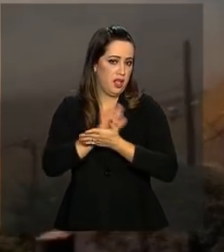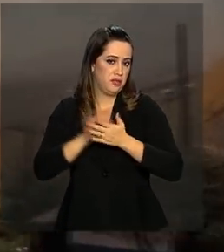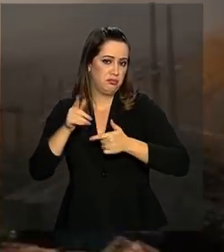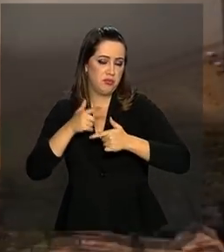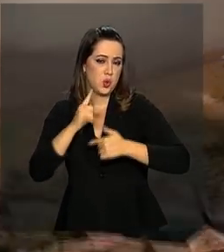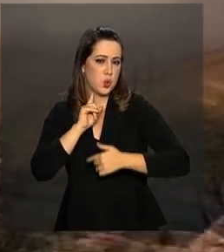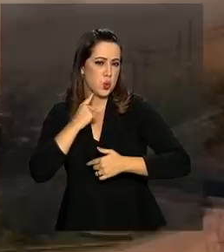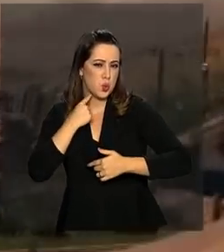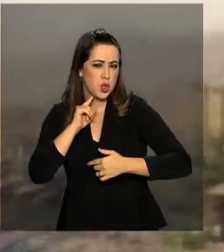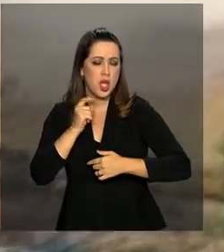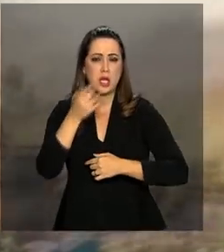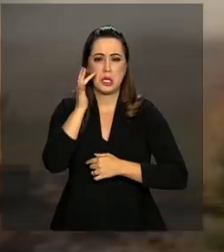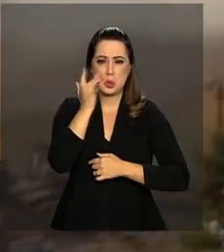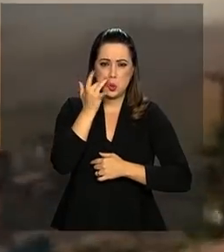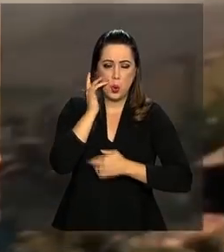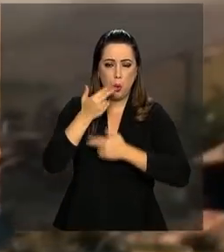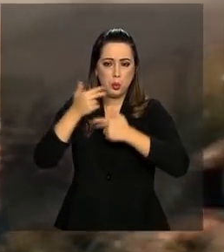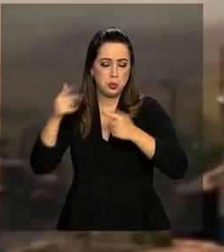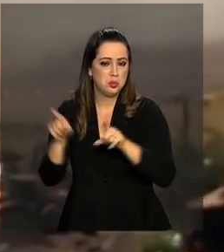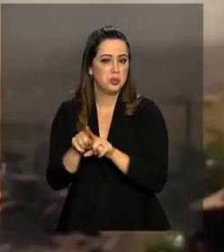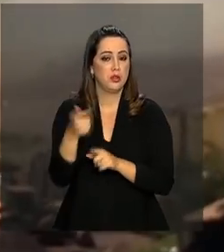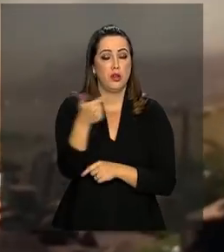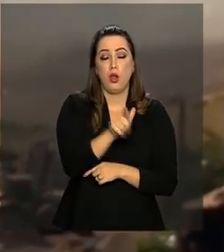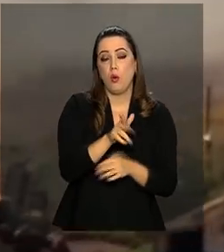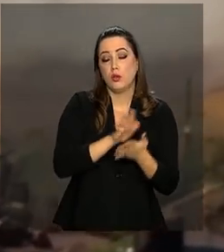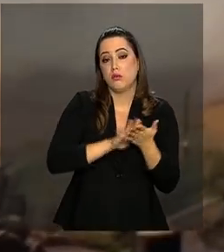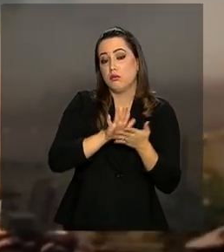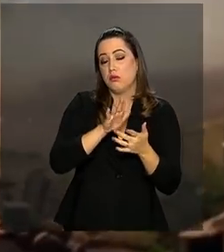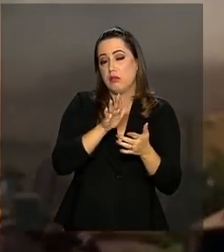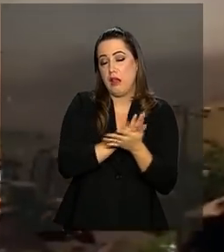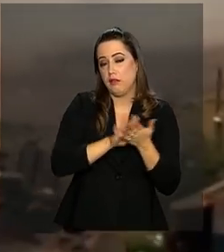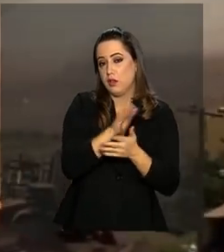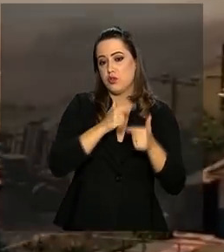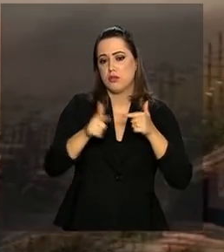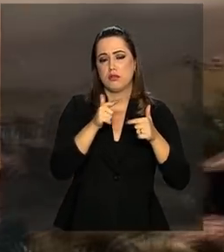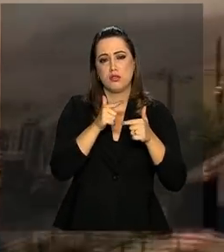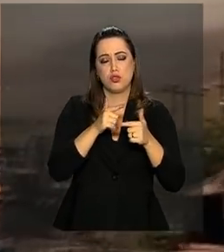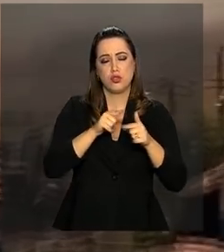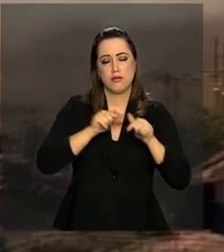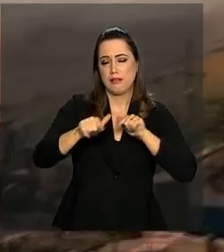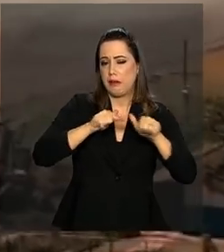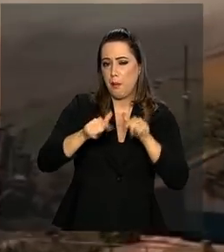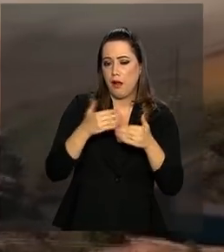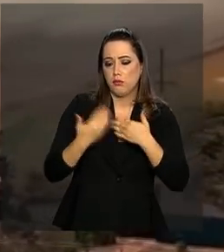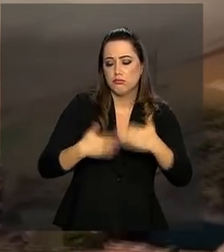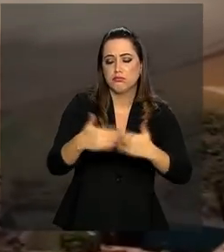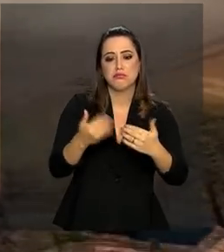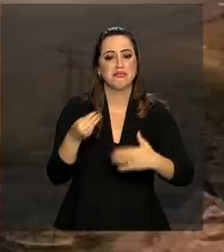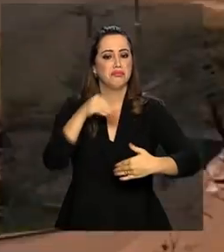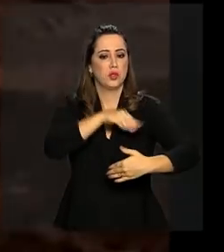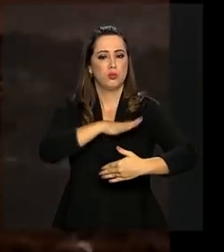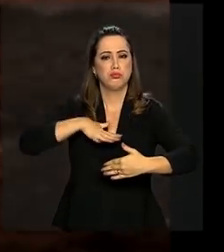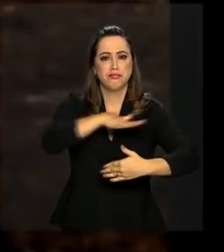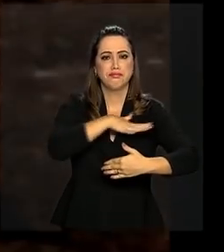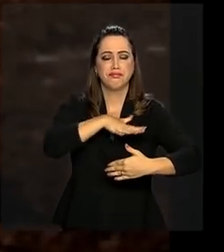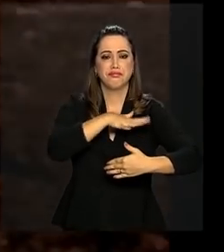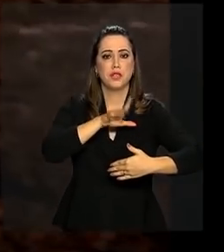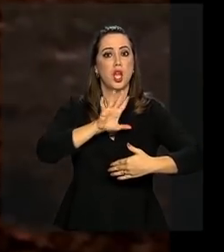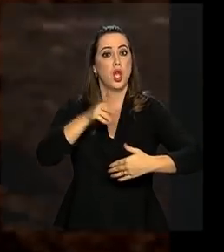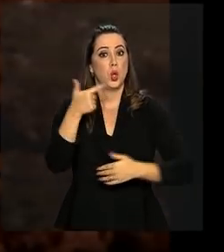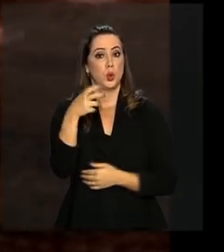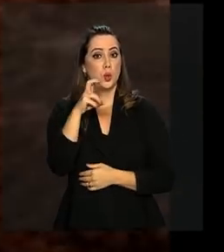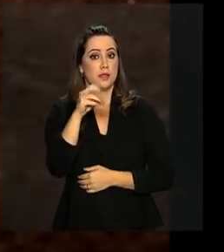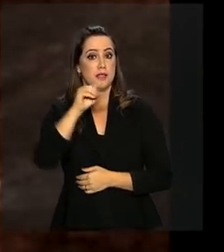não havia no local nenhuma outra atividade em curso. Os rejeitos ocupavam uma área de quase 250 mil